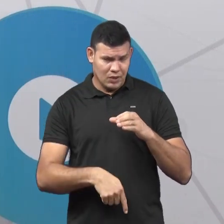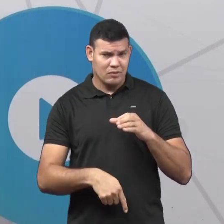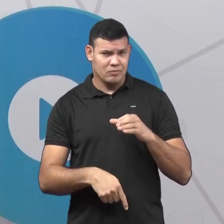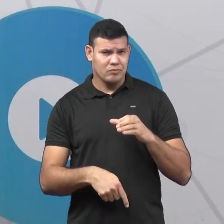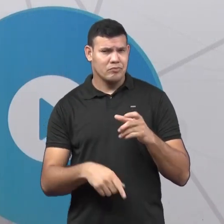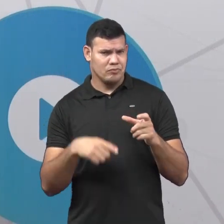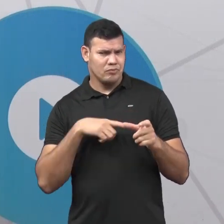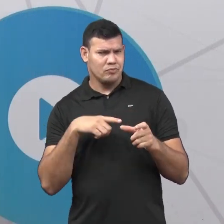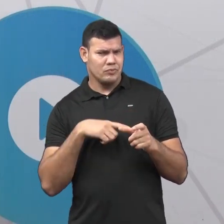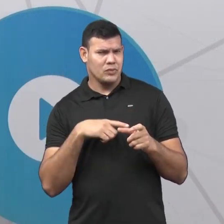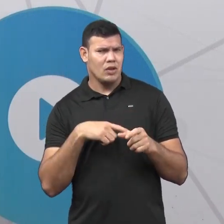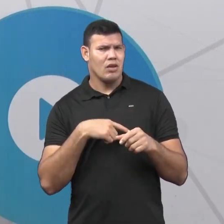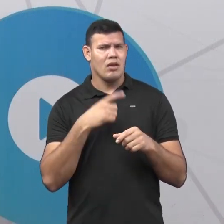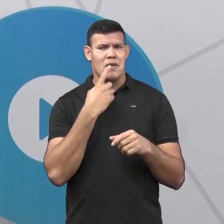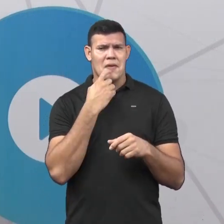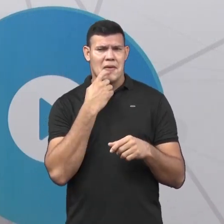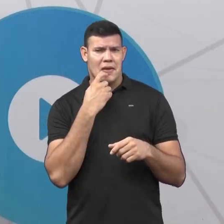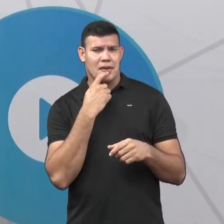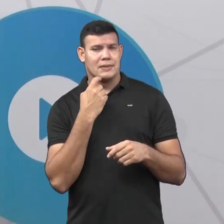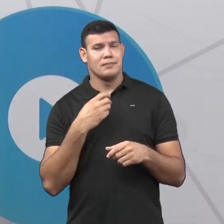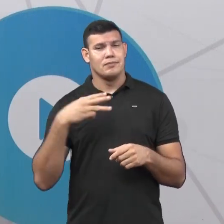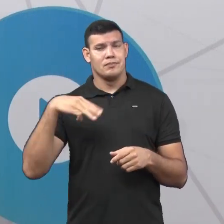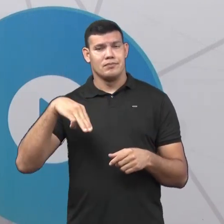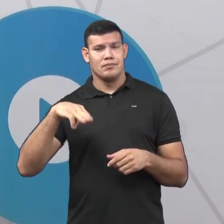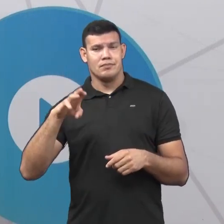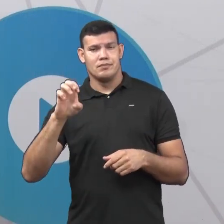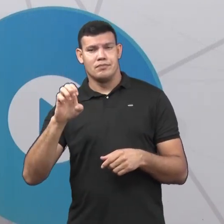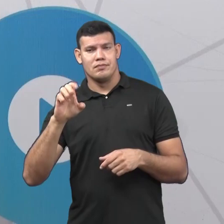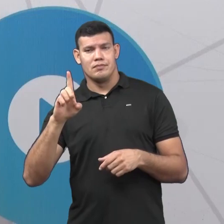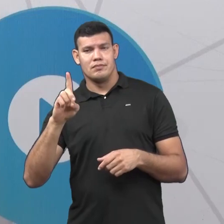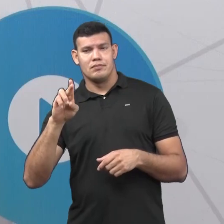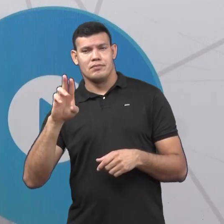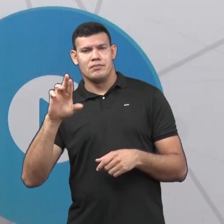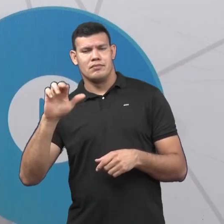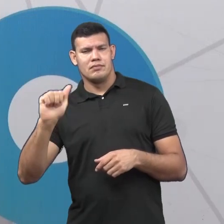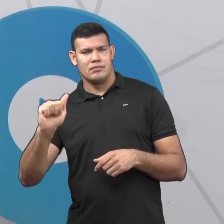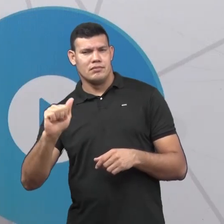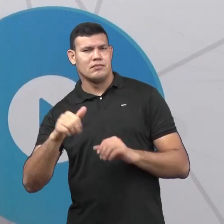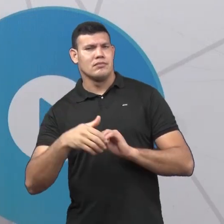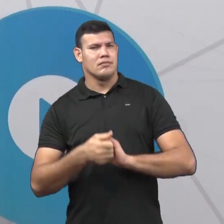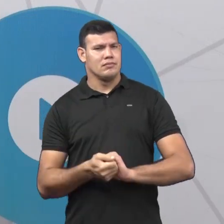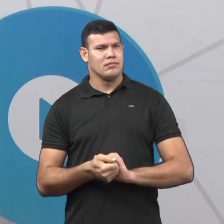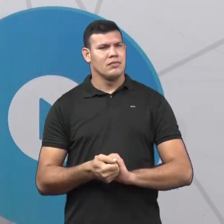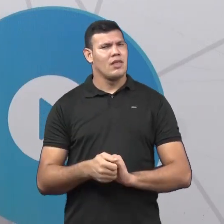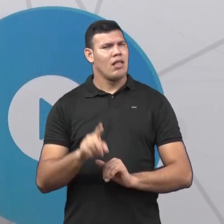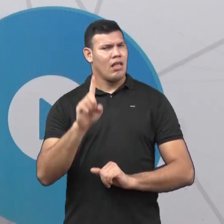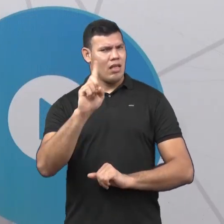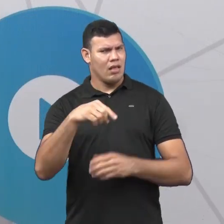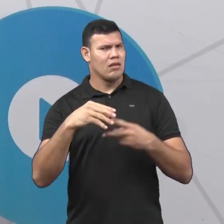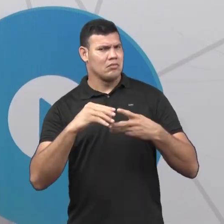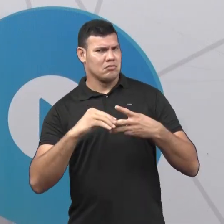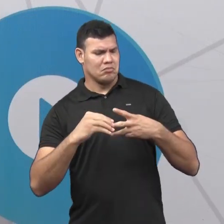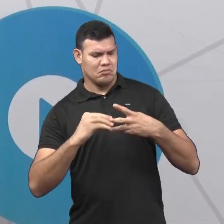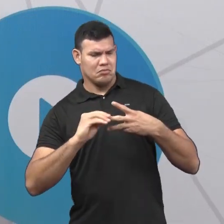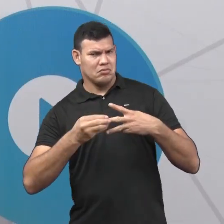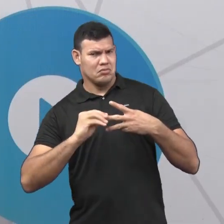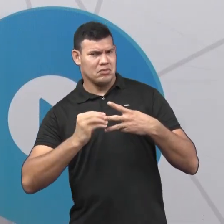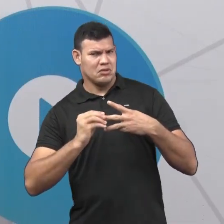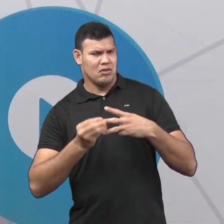essa medula óssea vermelha, que tem a presença de células-tronco hematopoiéticas. Essas células, elas